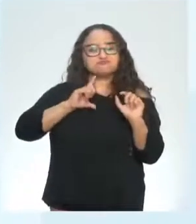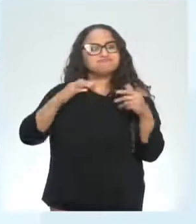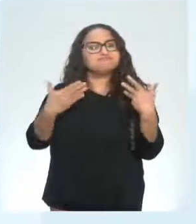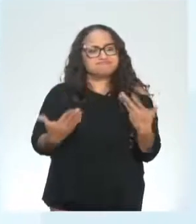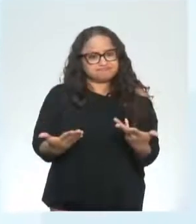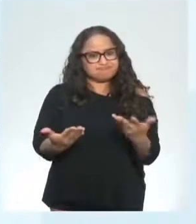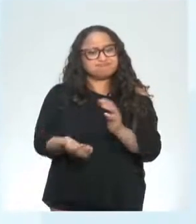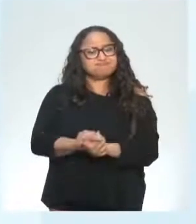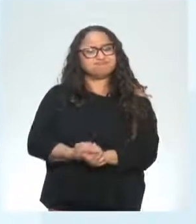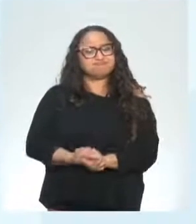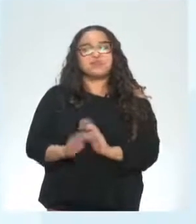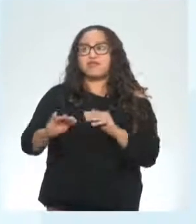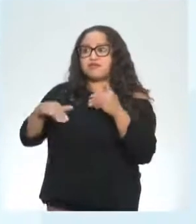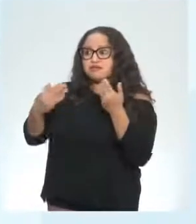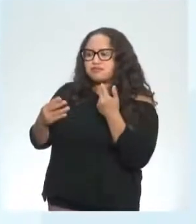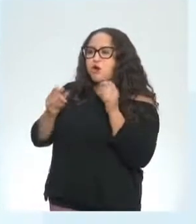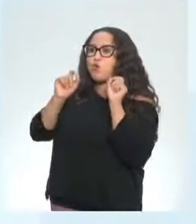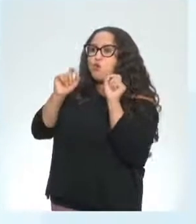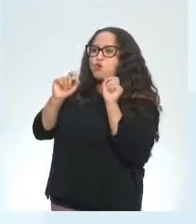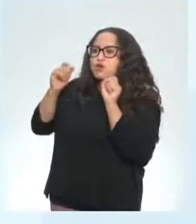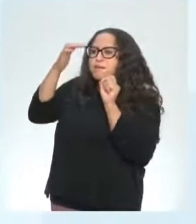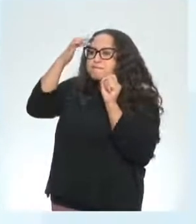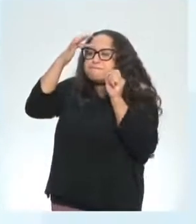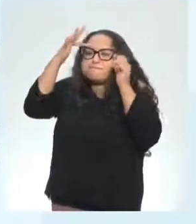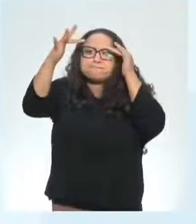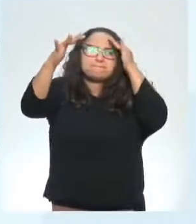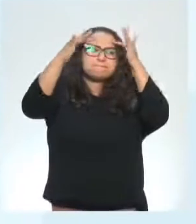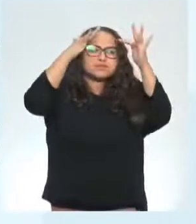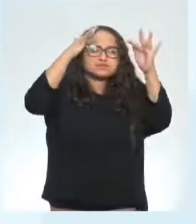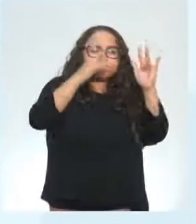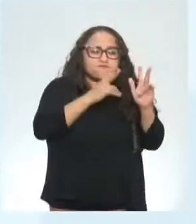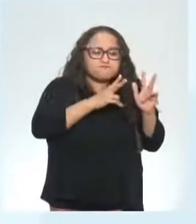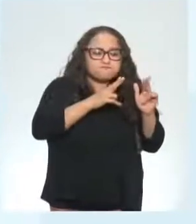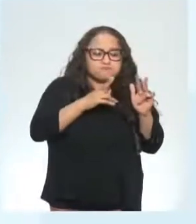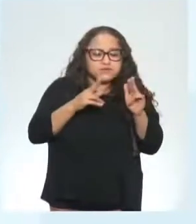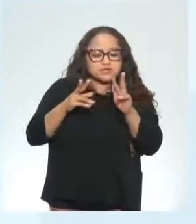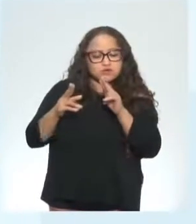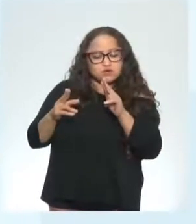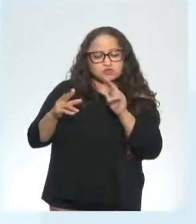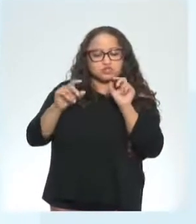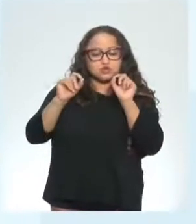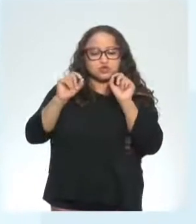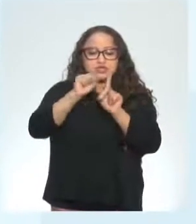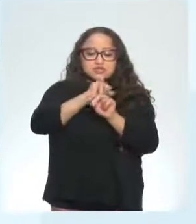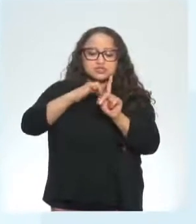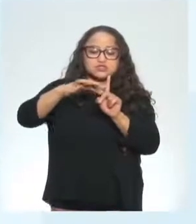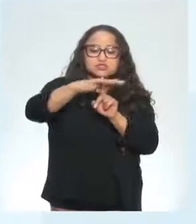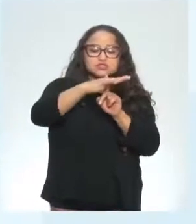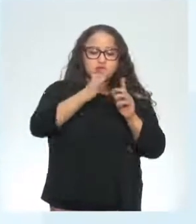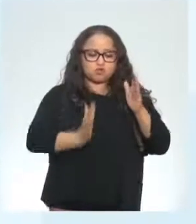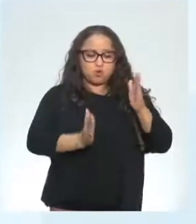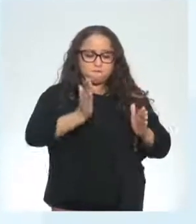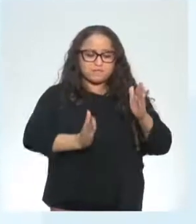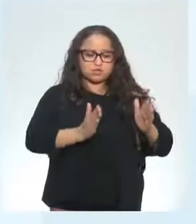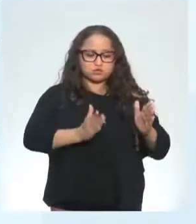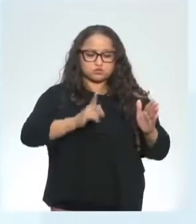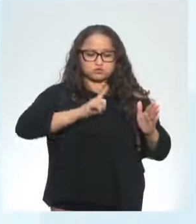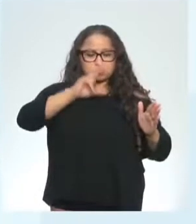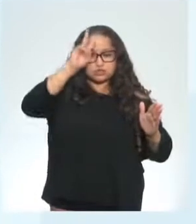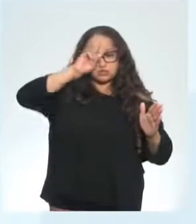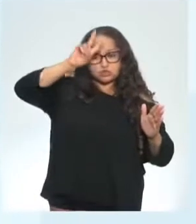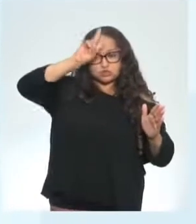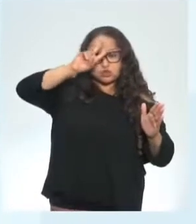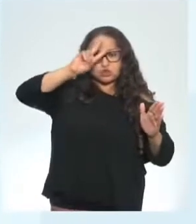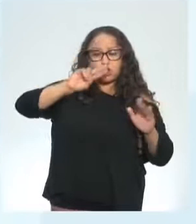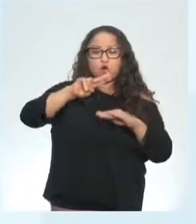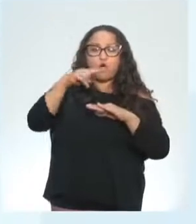certo? Então, a questão imagética é justamente quando você faz um recorte, né, da sociedade ou do período histórico, ou até mesmo, né,